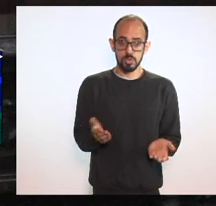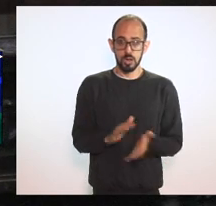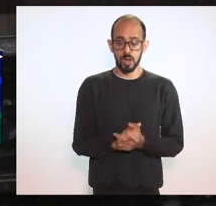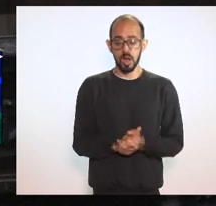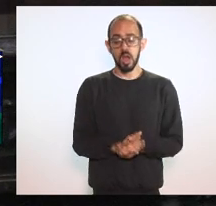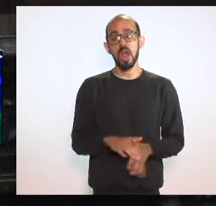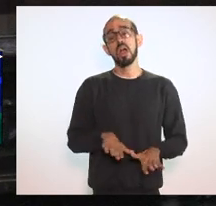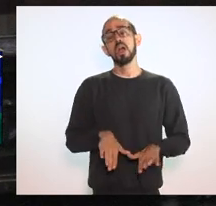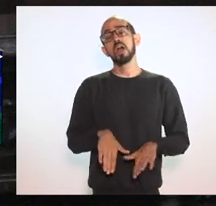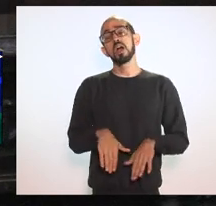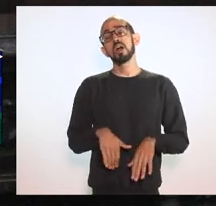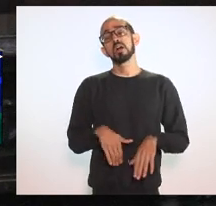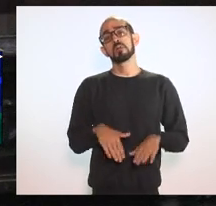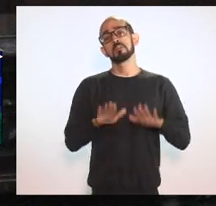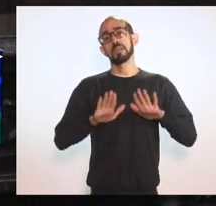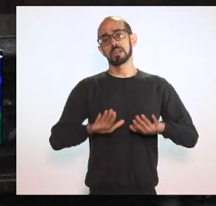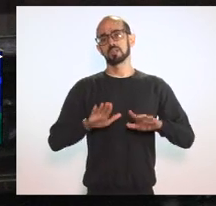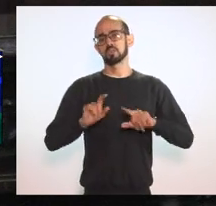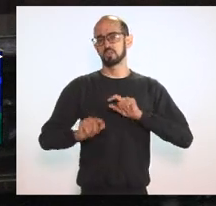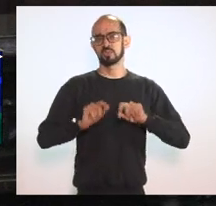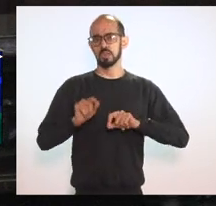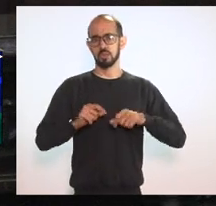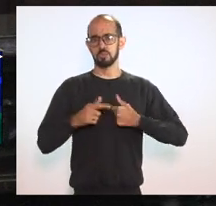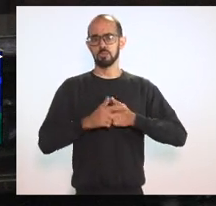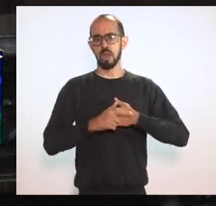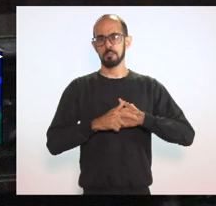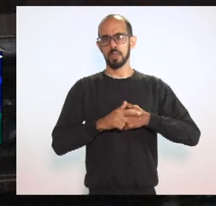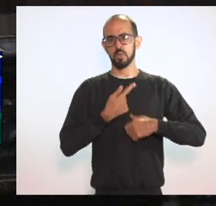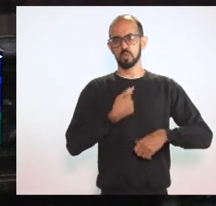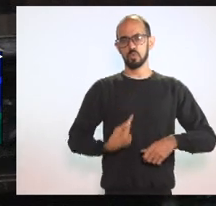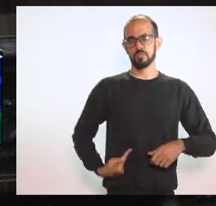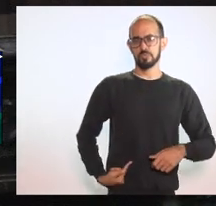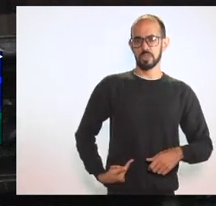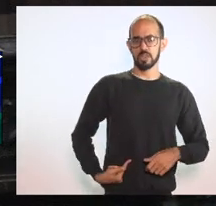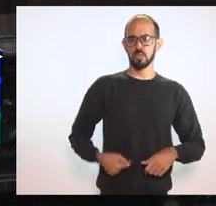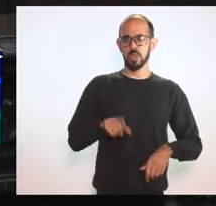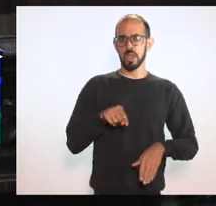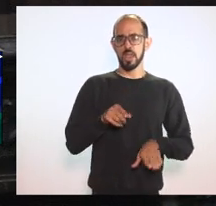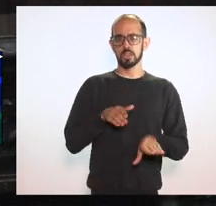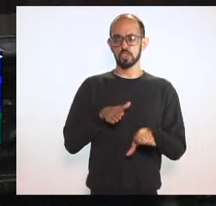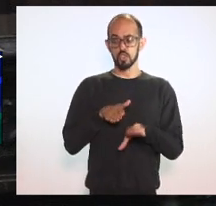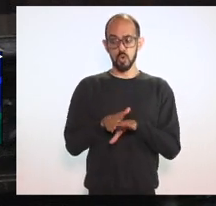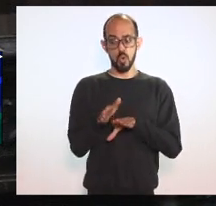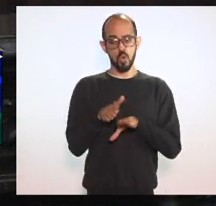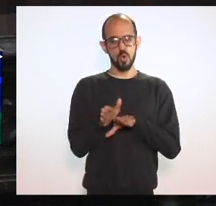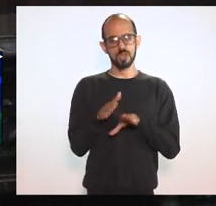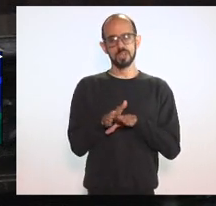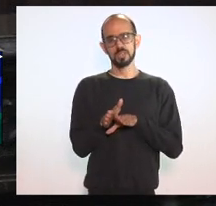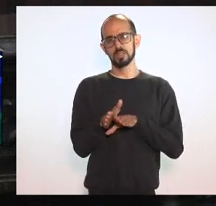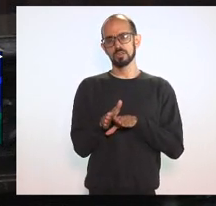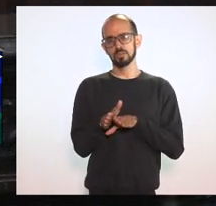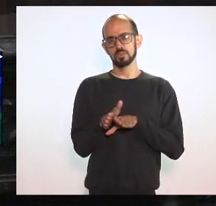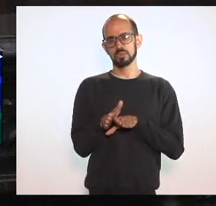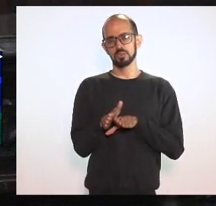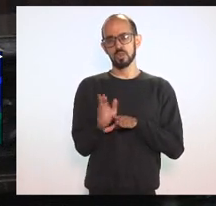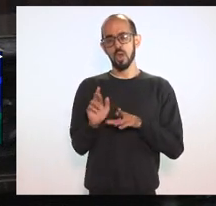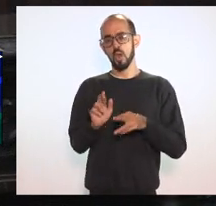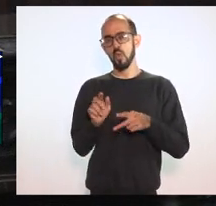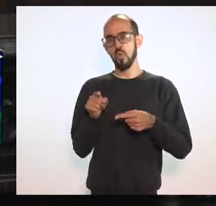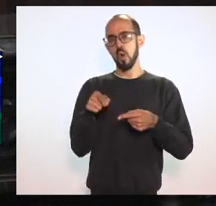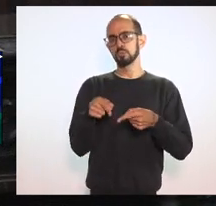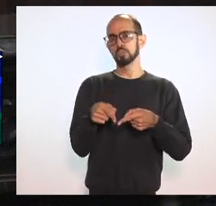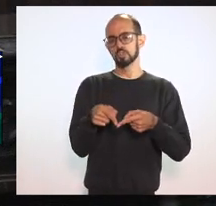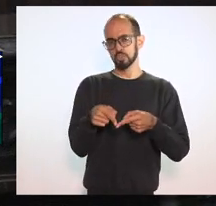e agora o papel do Governo do Estado é um papel norteador é um papel garantidor